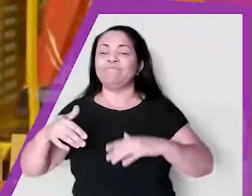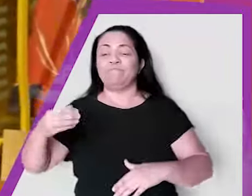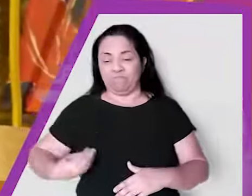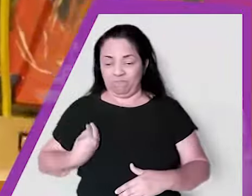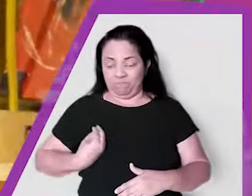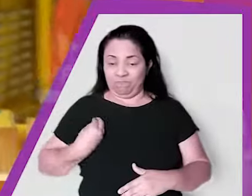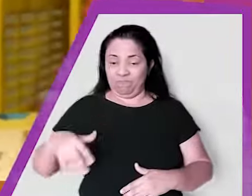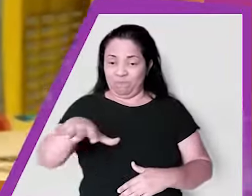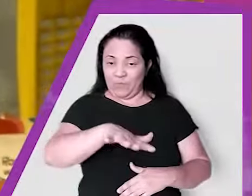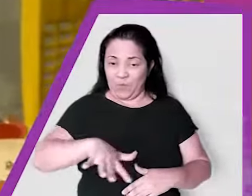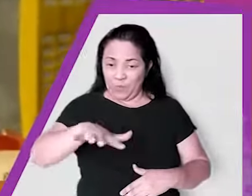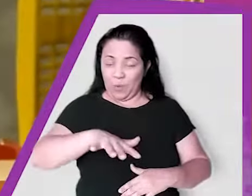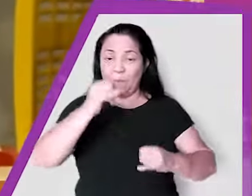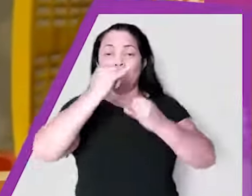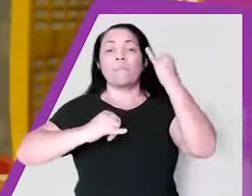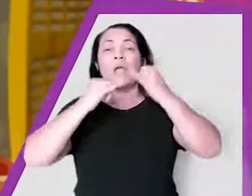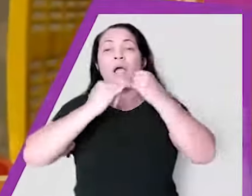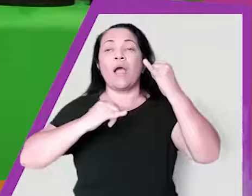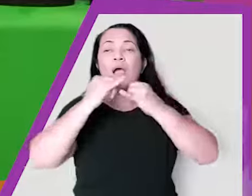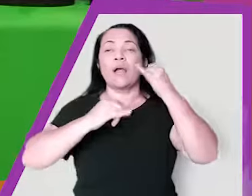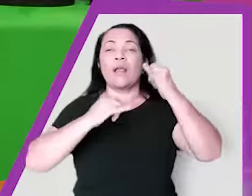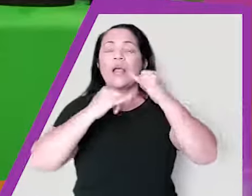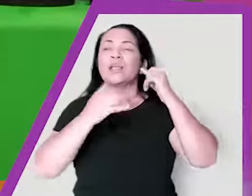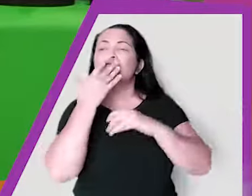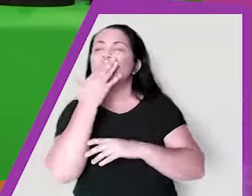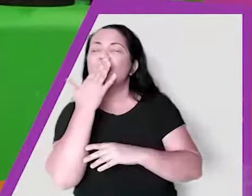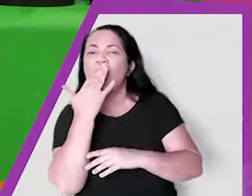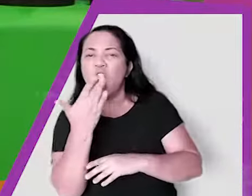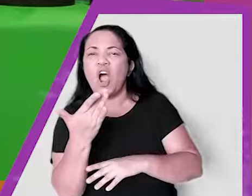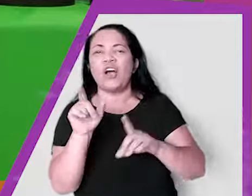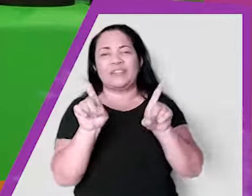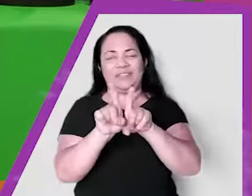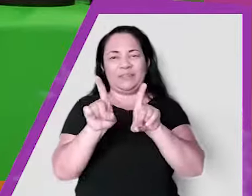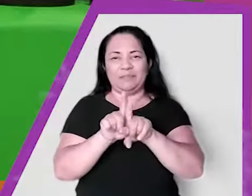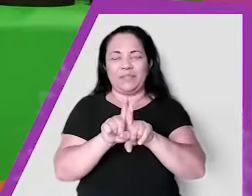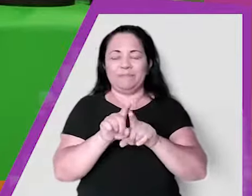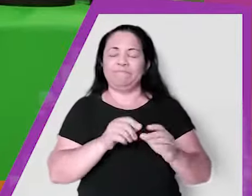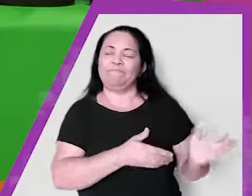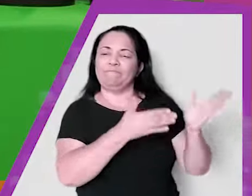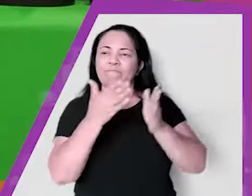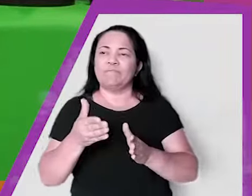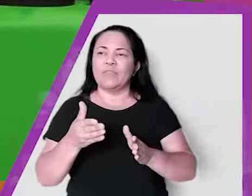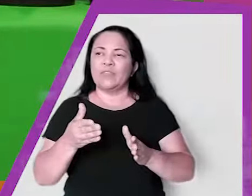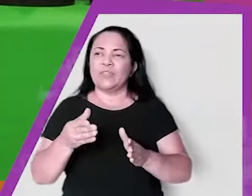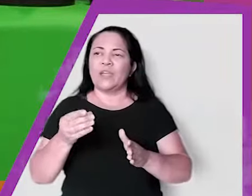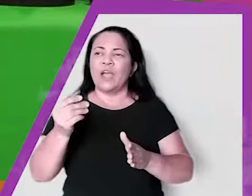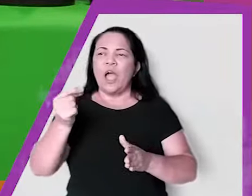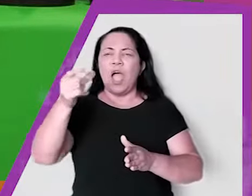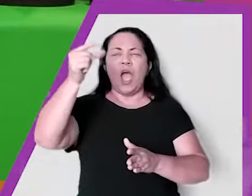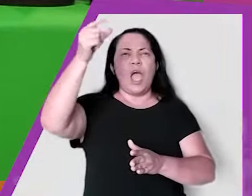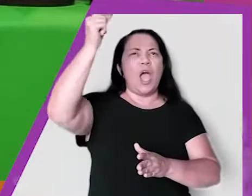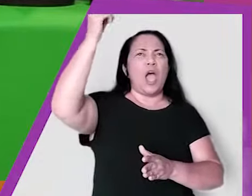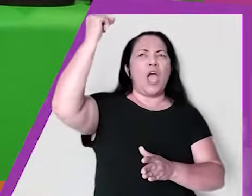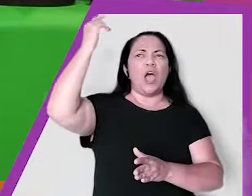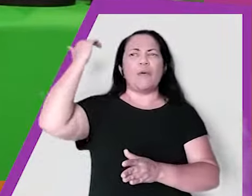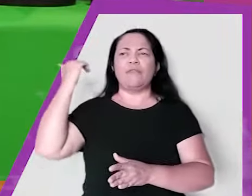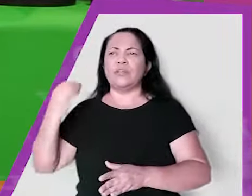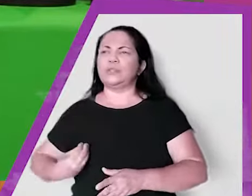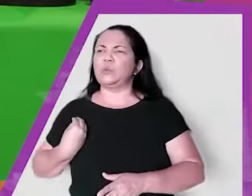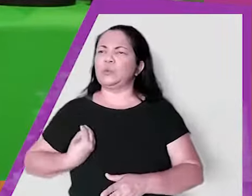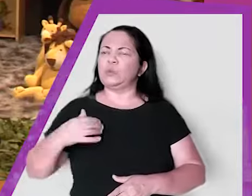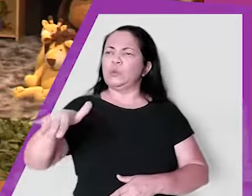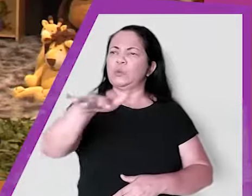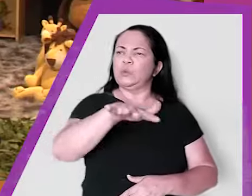Cerrado é um bioma Flitz. Sim, Flitz. E essa história poderia começar a ser contada